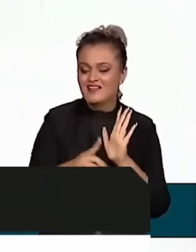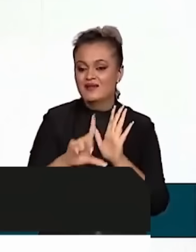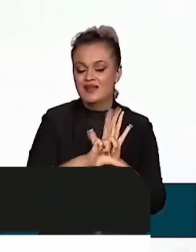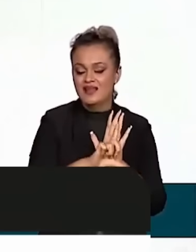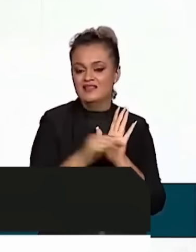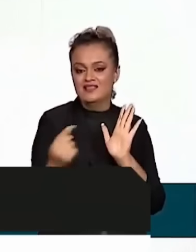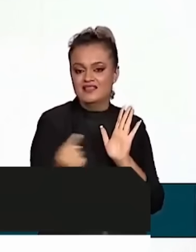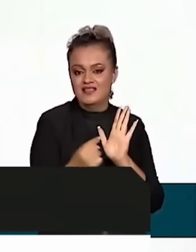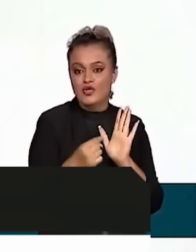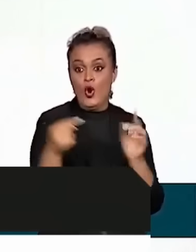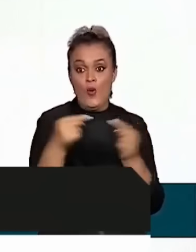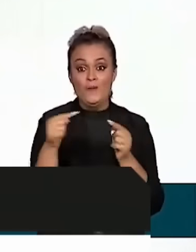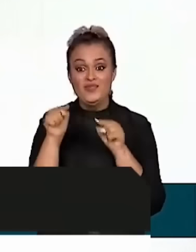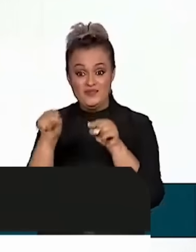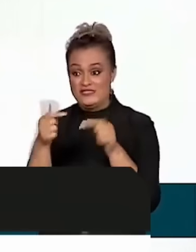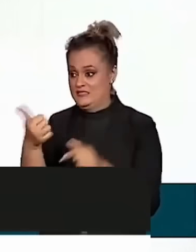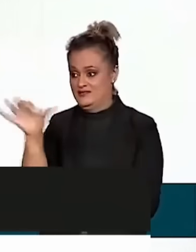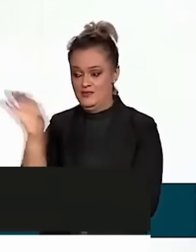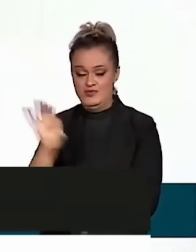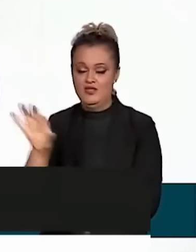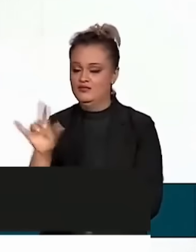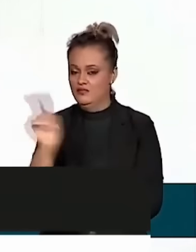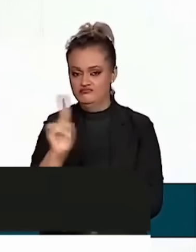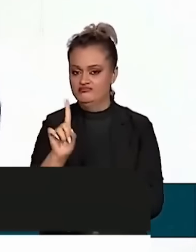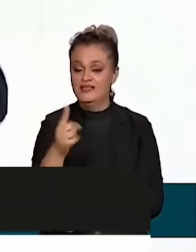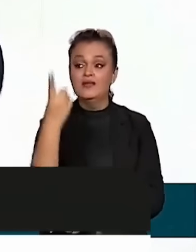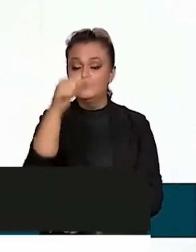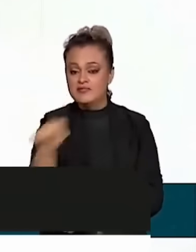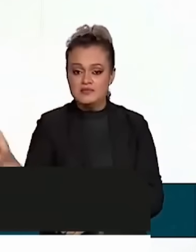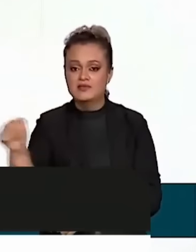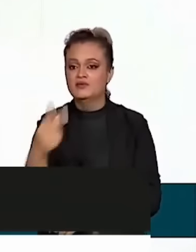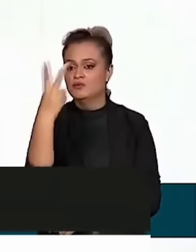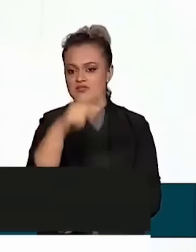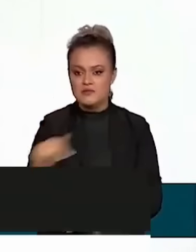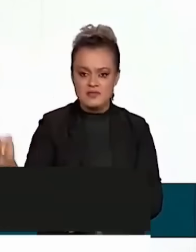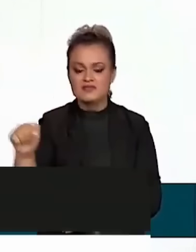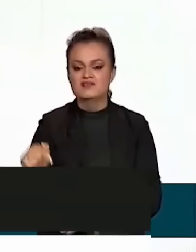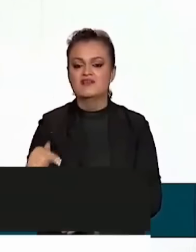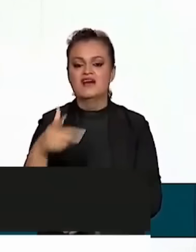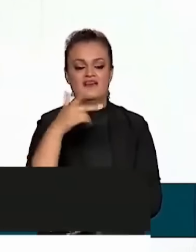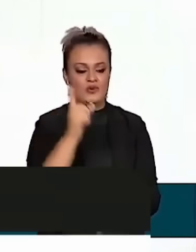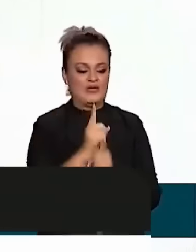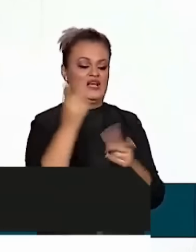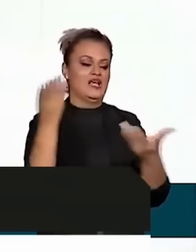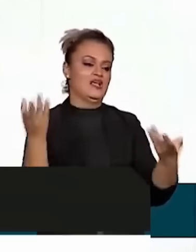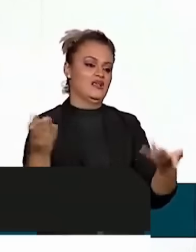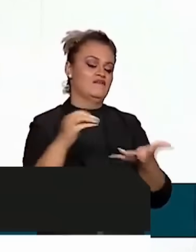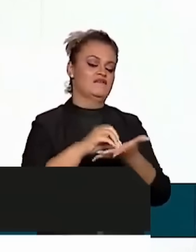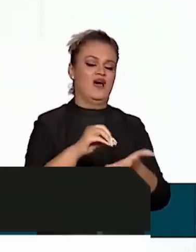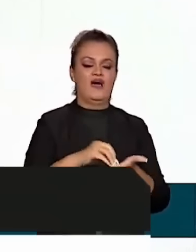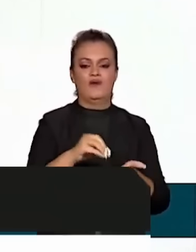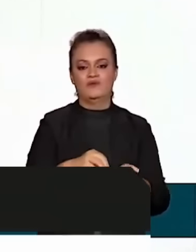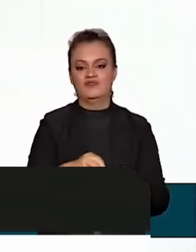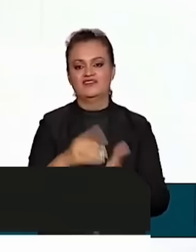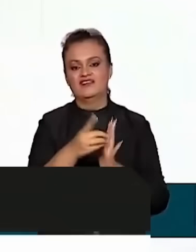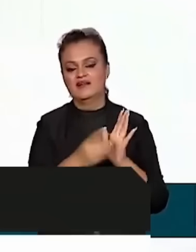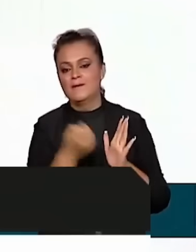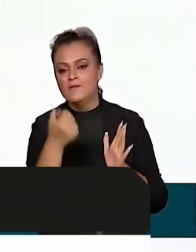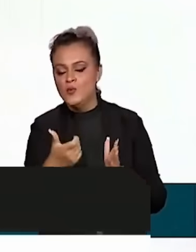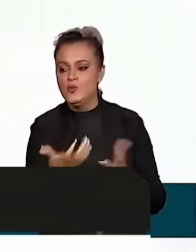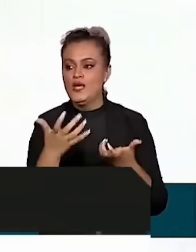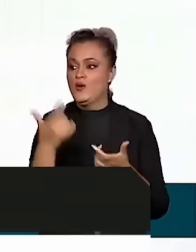atender melhor aos interesses do país. De que é preciso a Anvisa andar um pouco mais rápido para